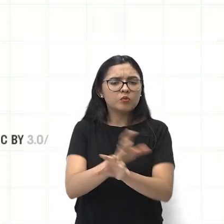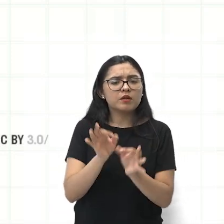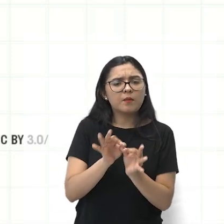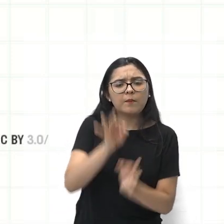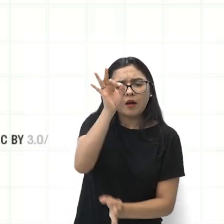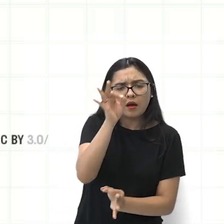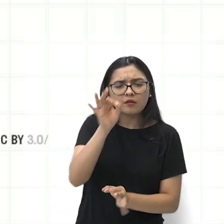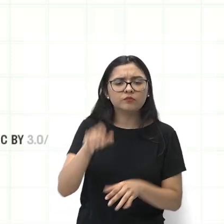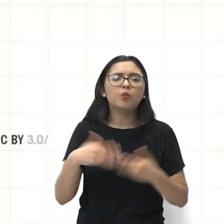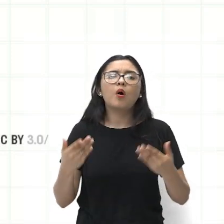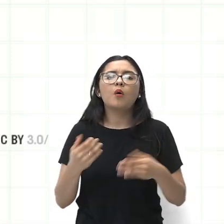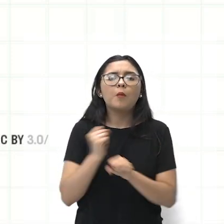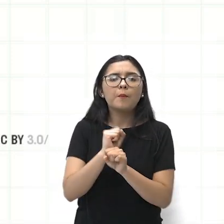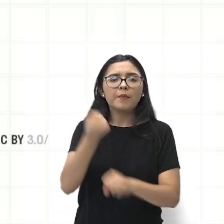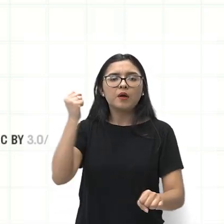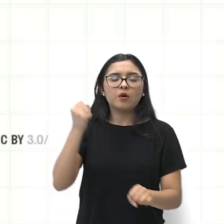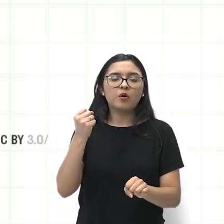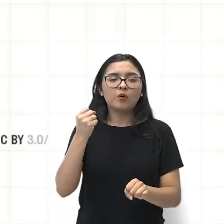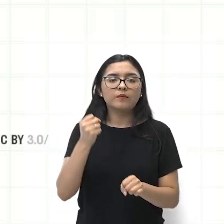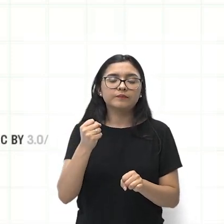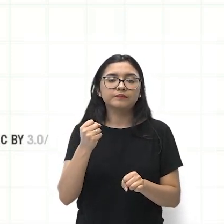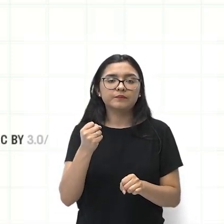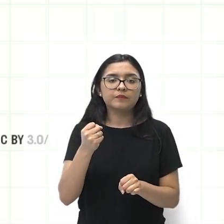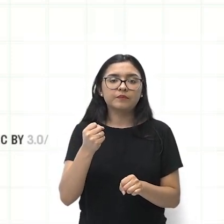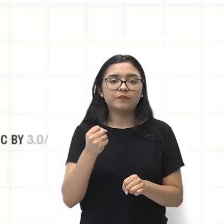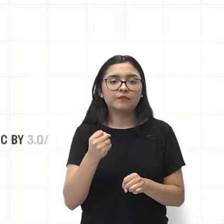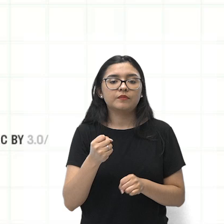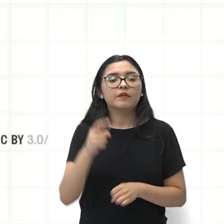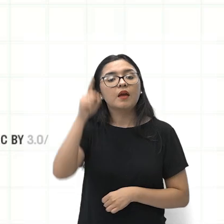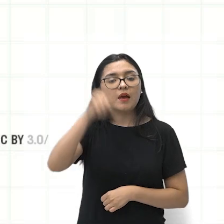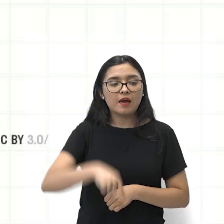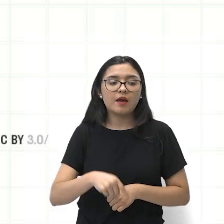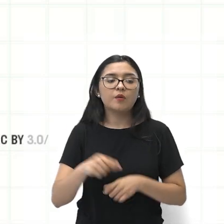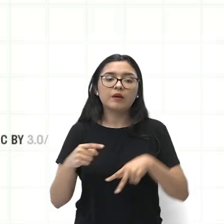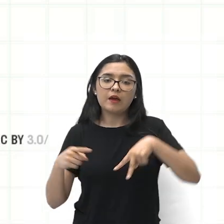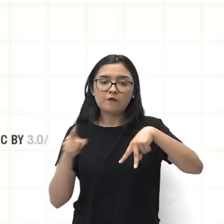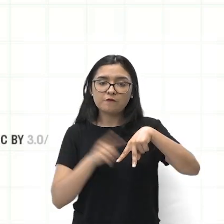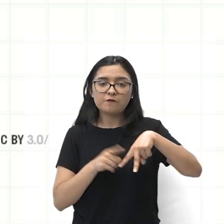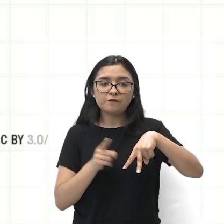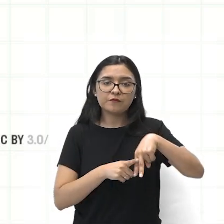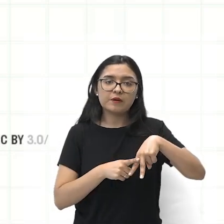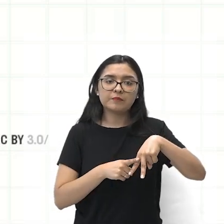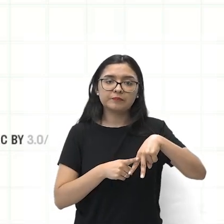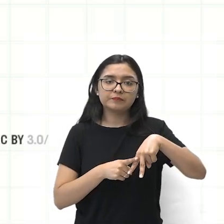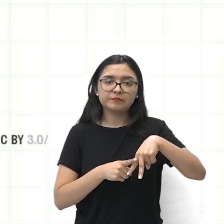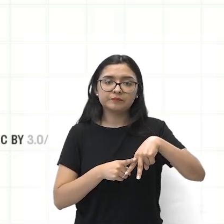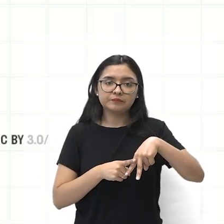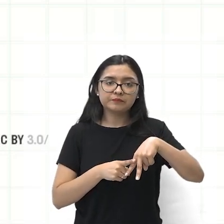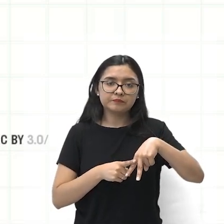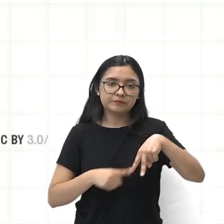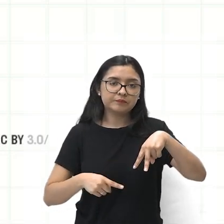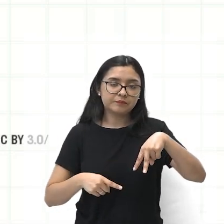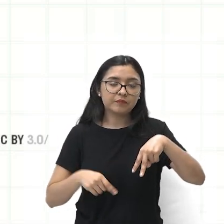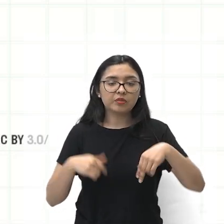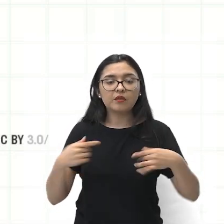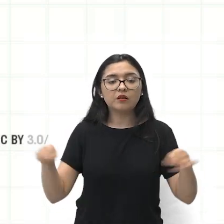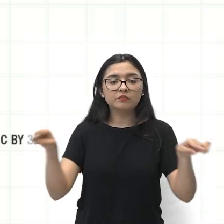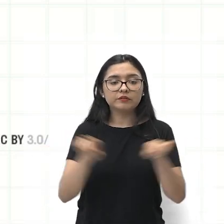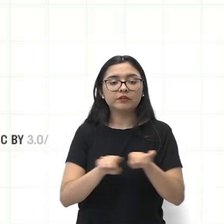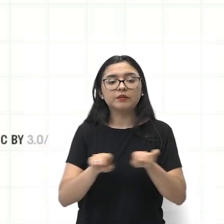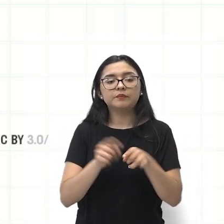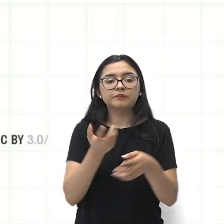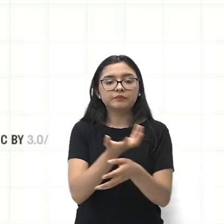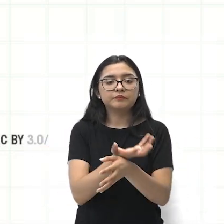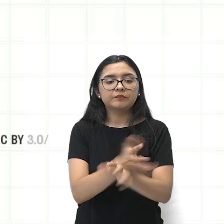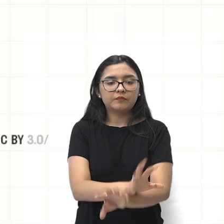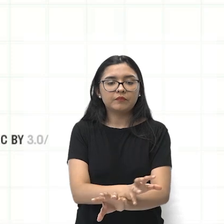corpo, meninos? Muito bem, isso aí mesmo, é o fêmur. E nós temos o